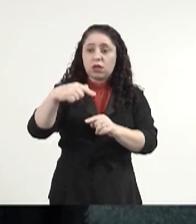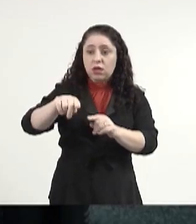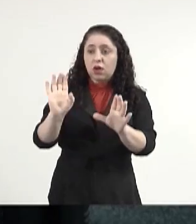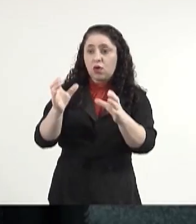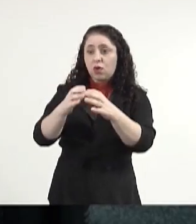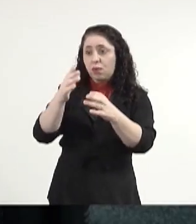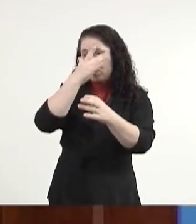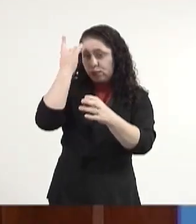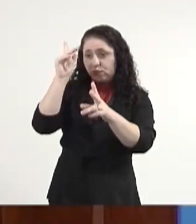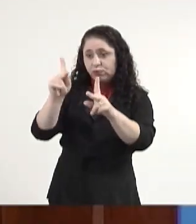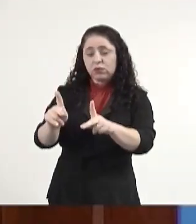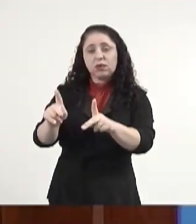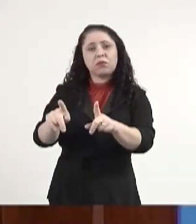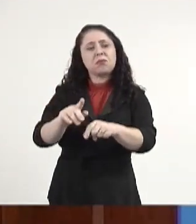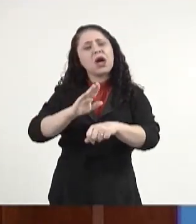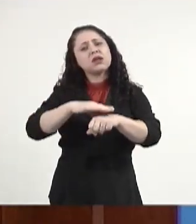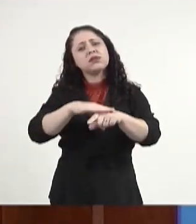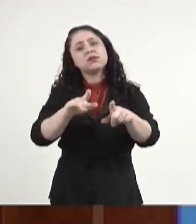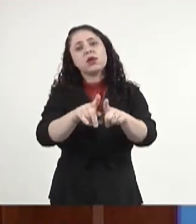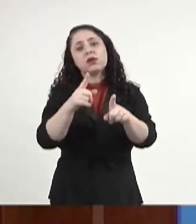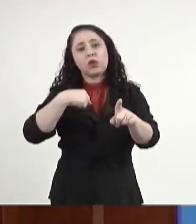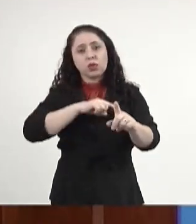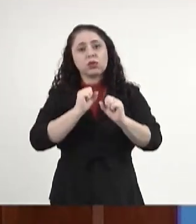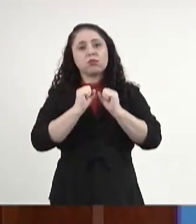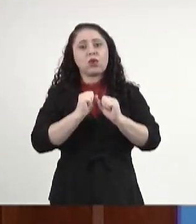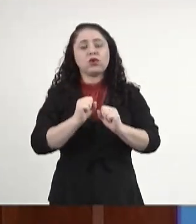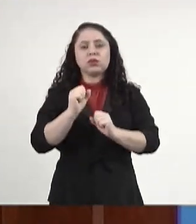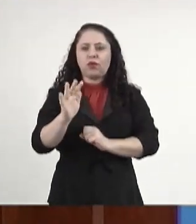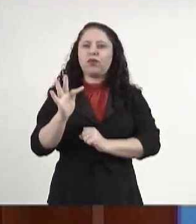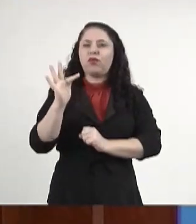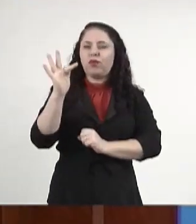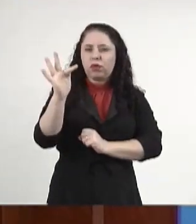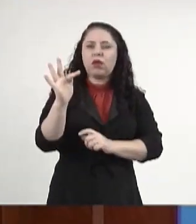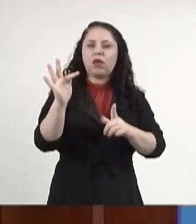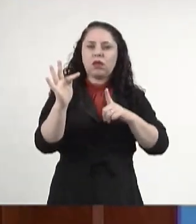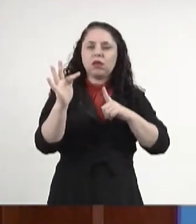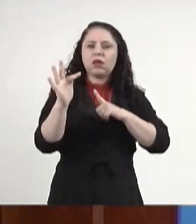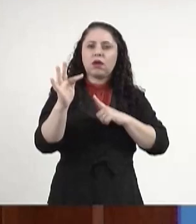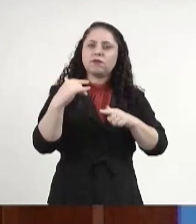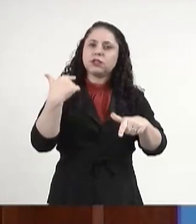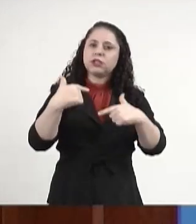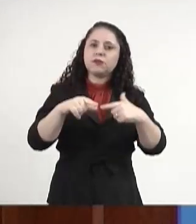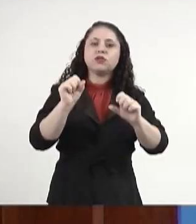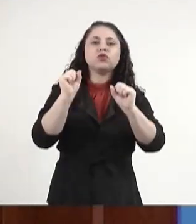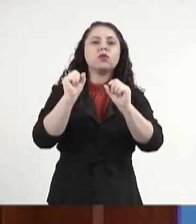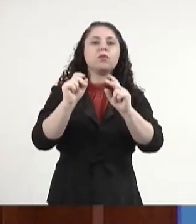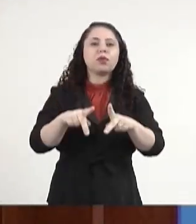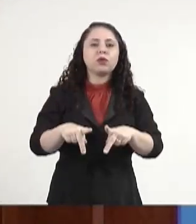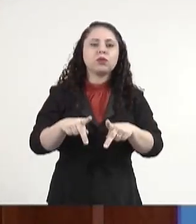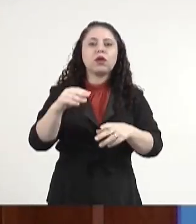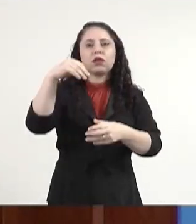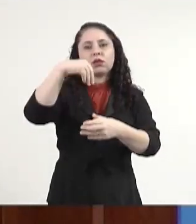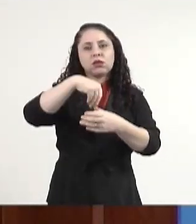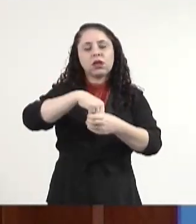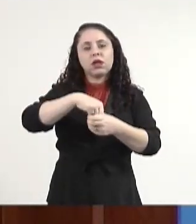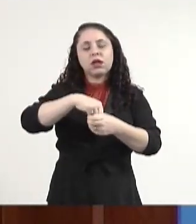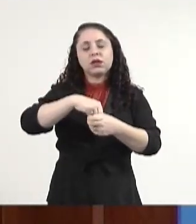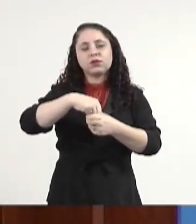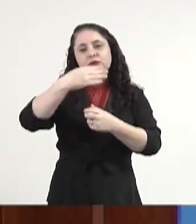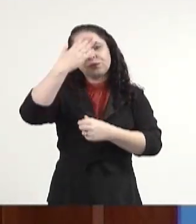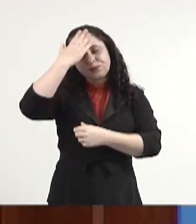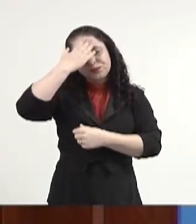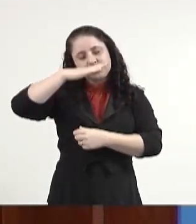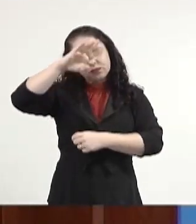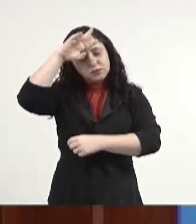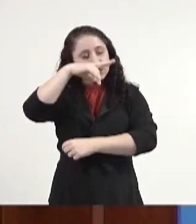pelas pessoas, mas acima de qualquer coisa, que a gente possa um dia ter esse serviço público nos nossos postos